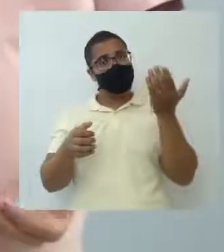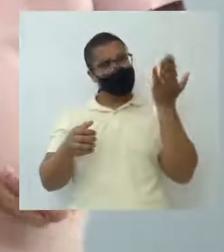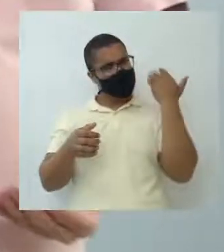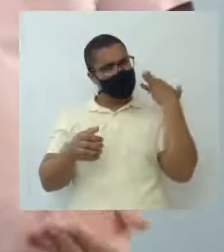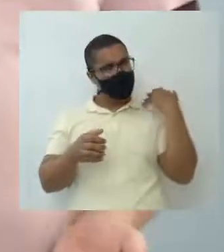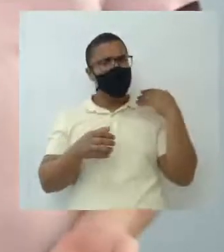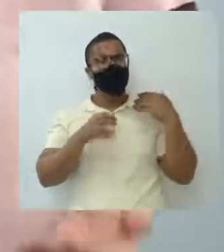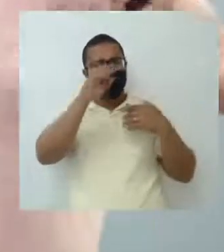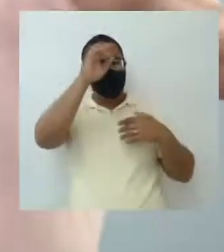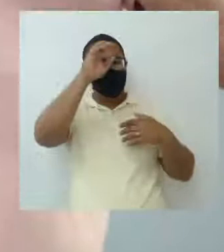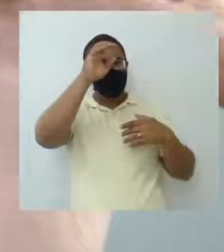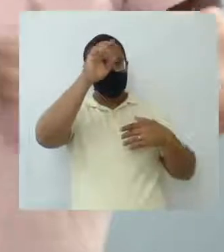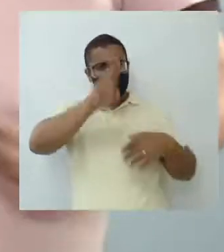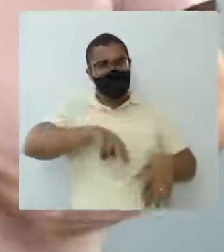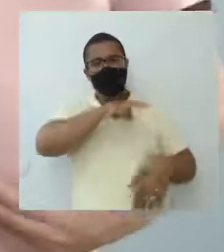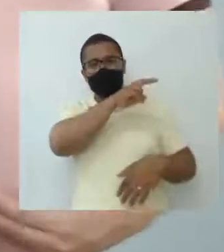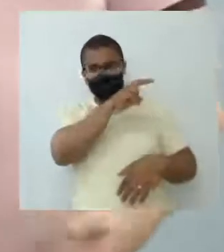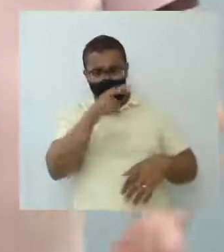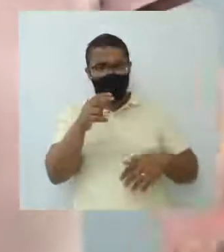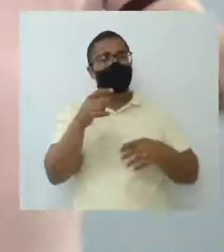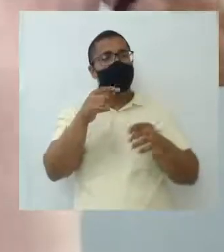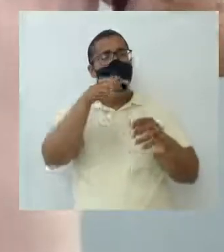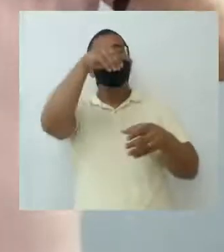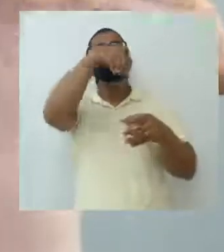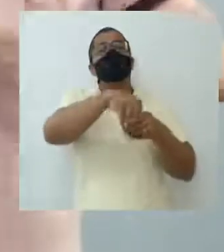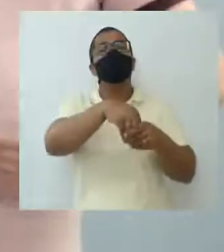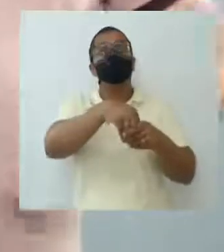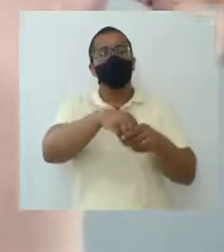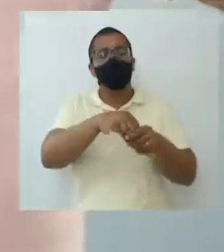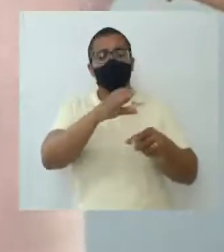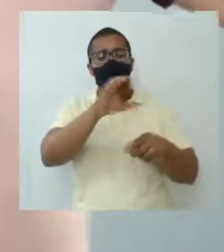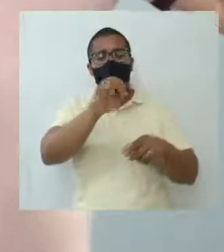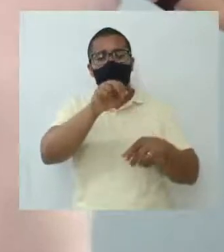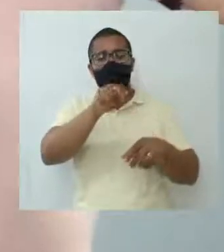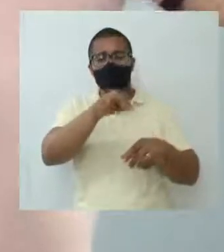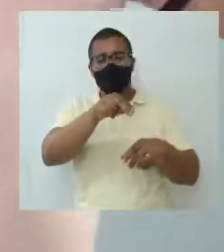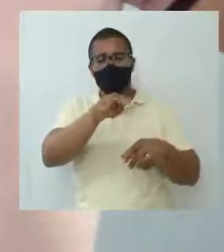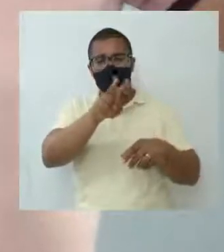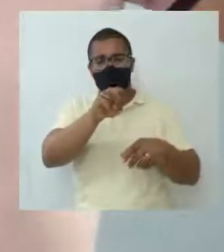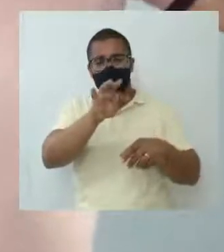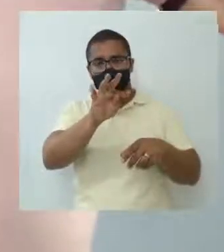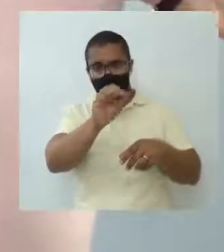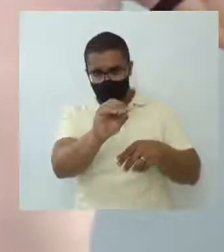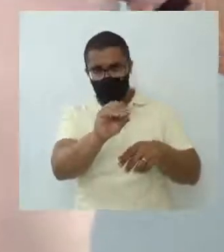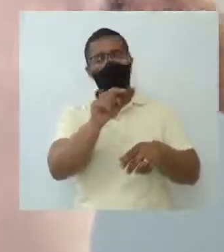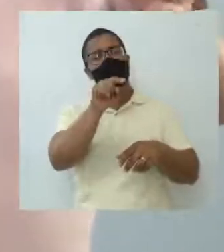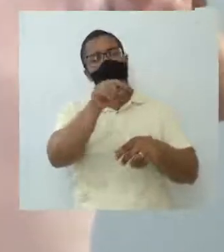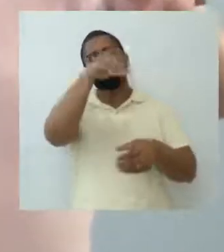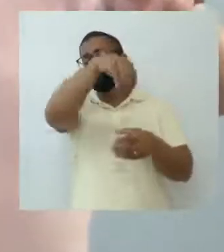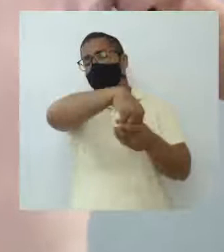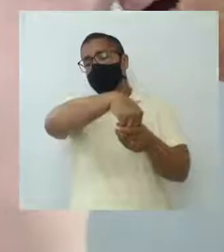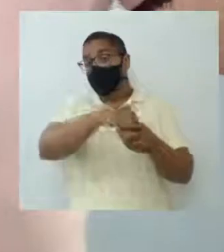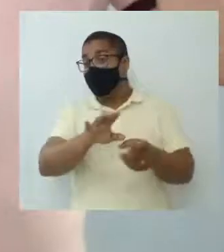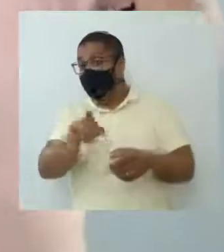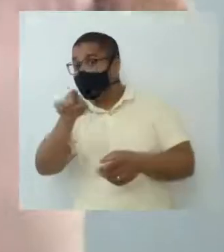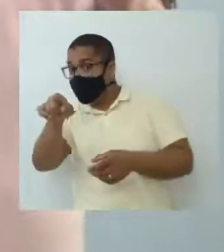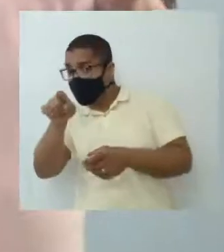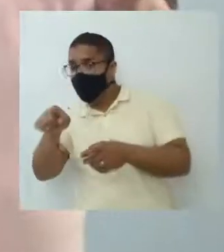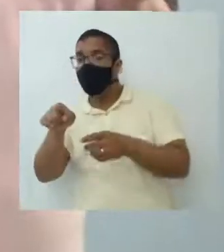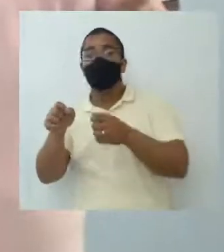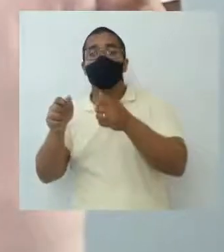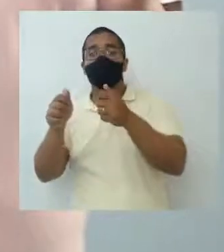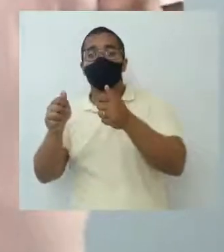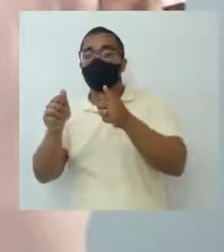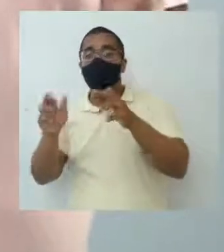os padres viviam internos dentro dos seus conventos. Francisco pede que os seus franciscanos saiam